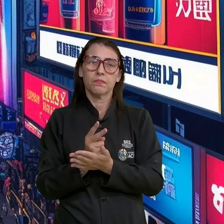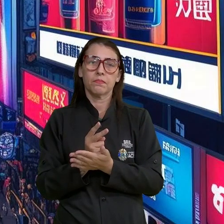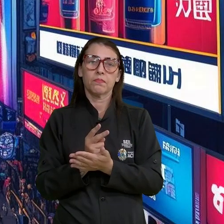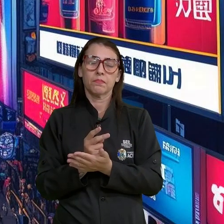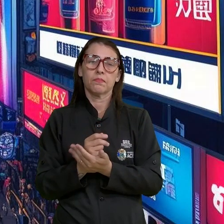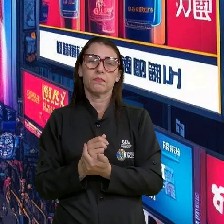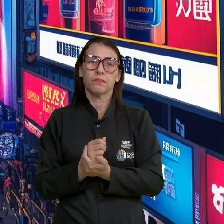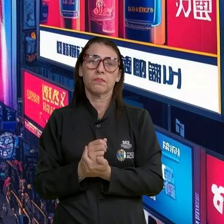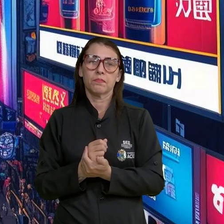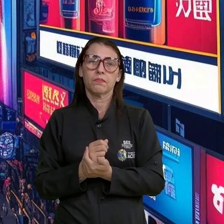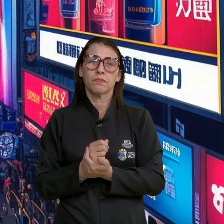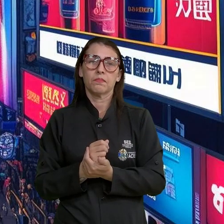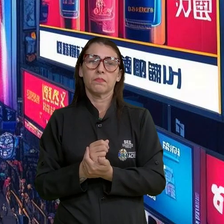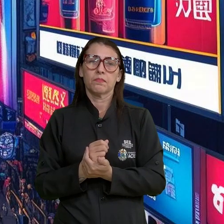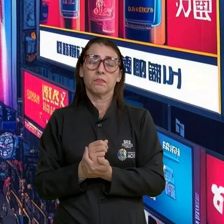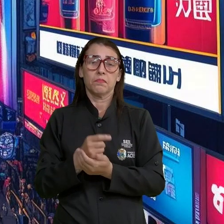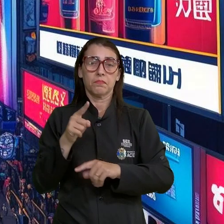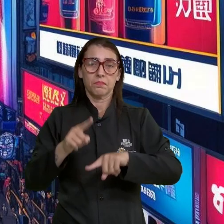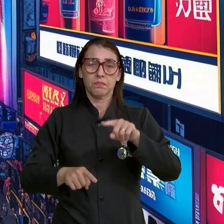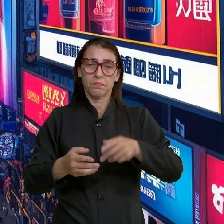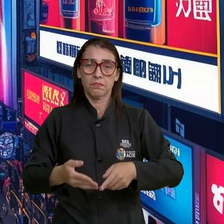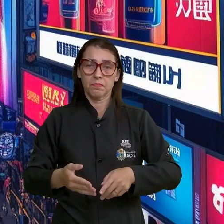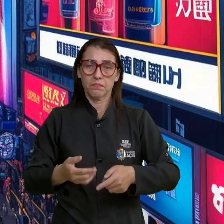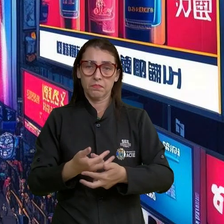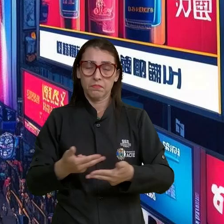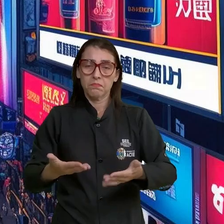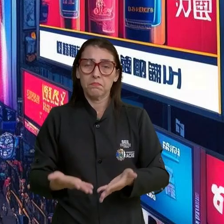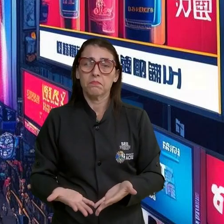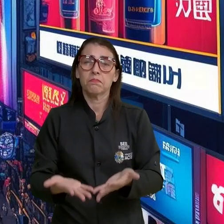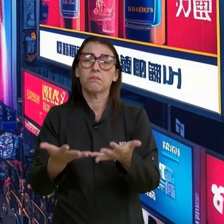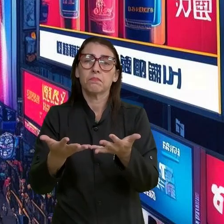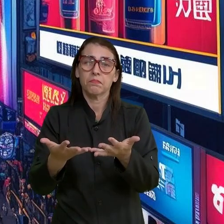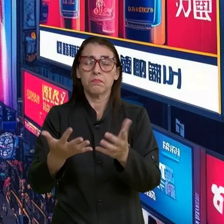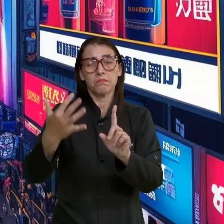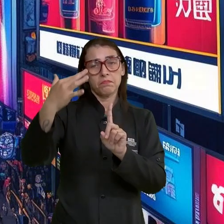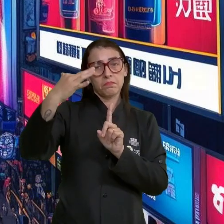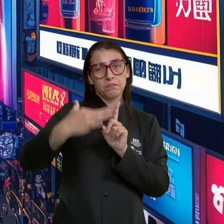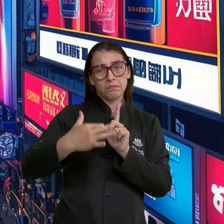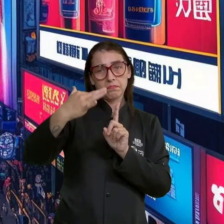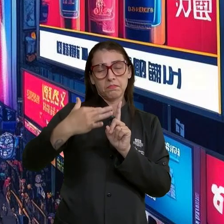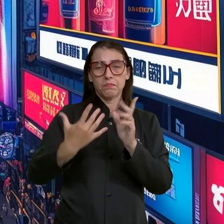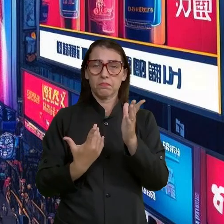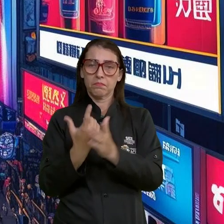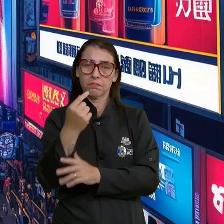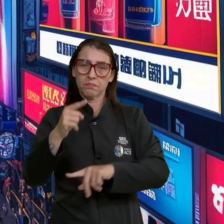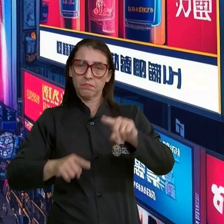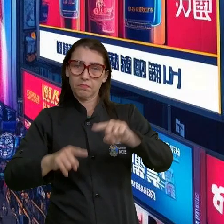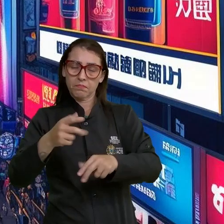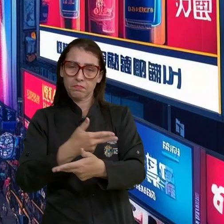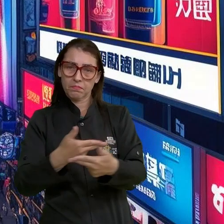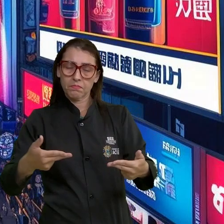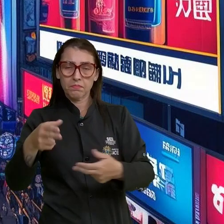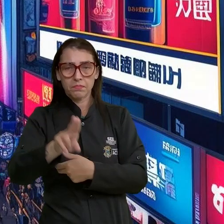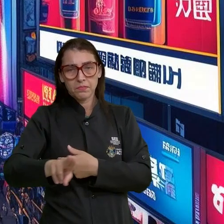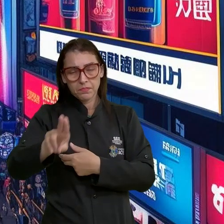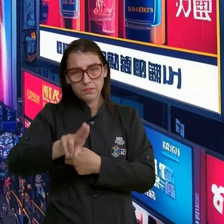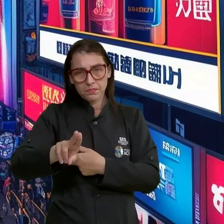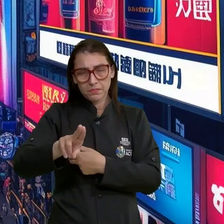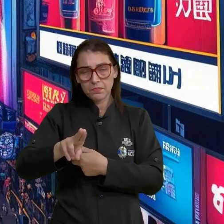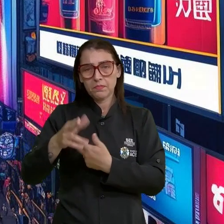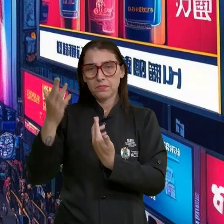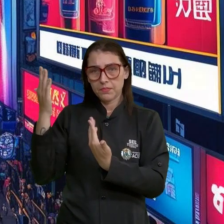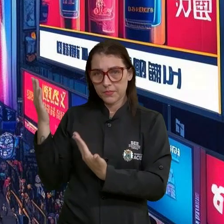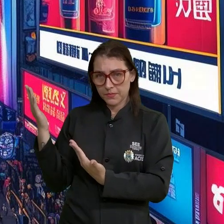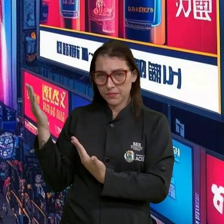onde a mídia está impondo os seus produtos, onde eu estou sendo influenciado a comprar, a consumir produtos. Então,